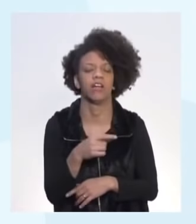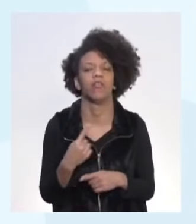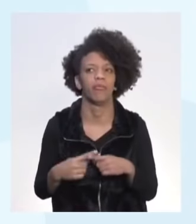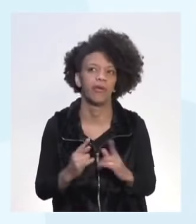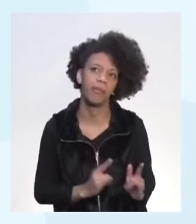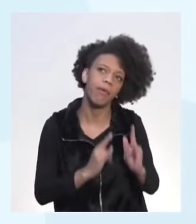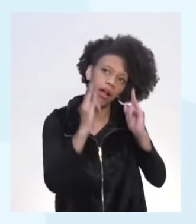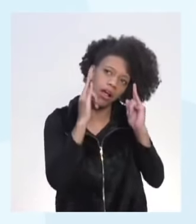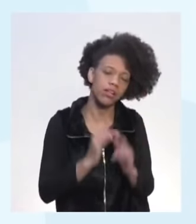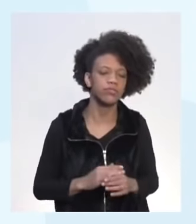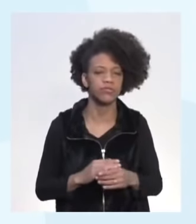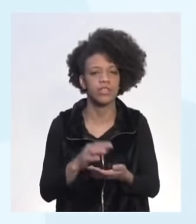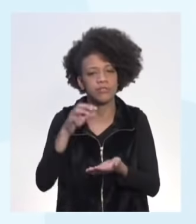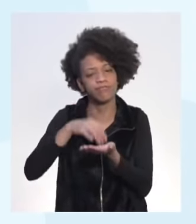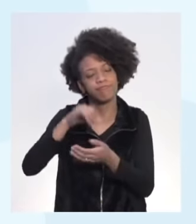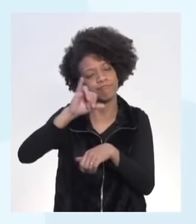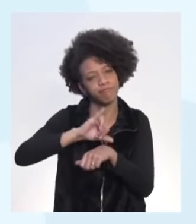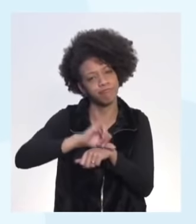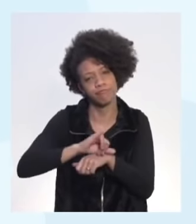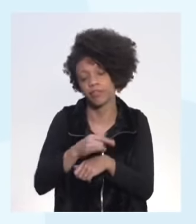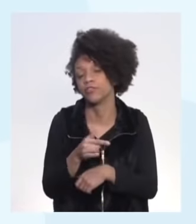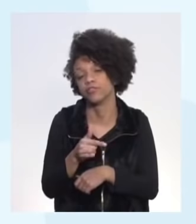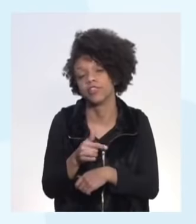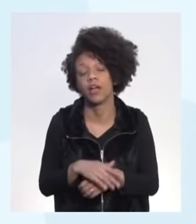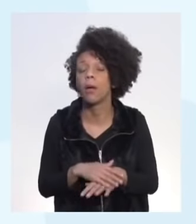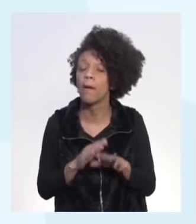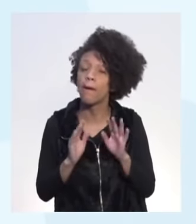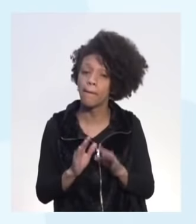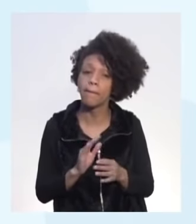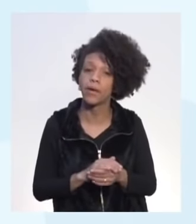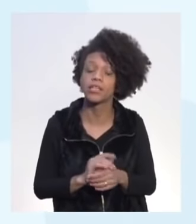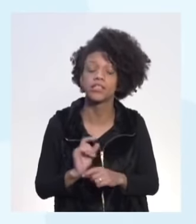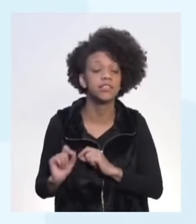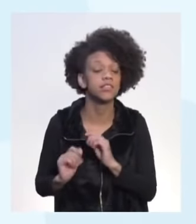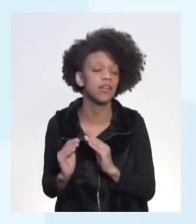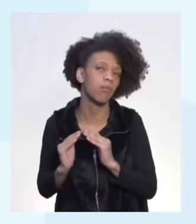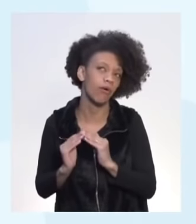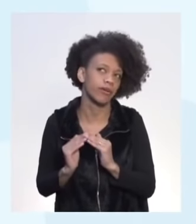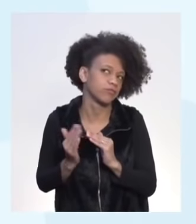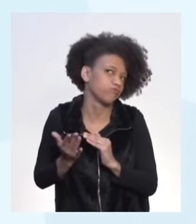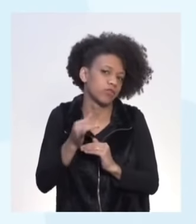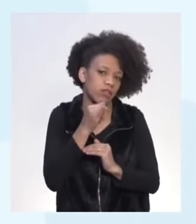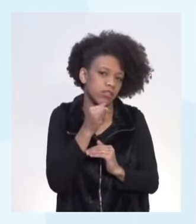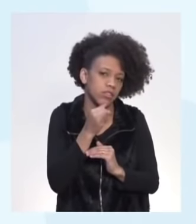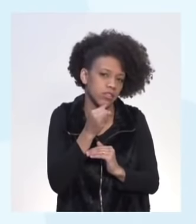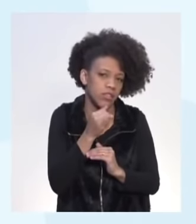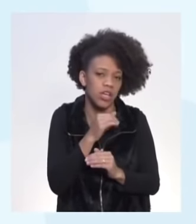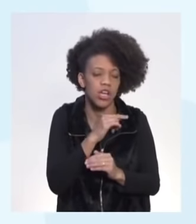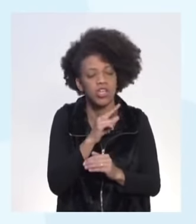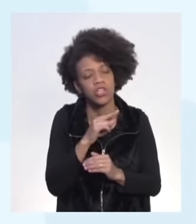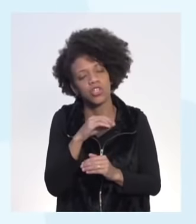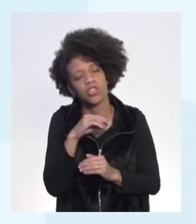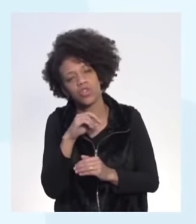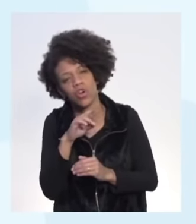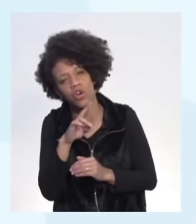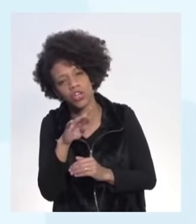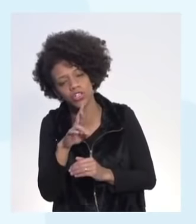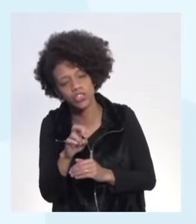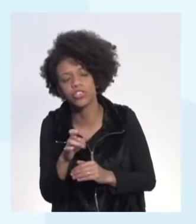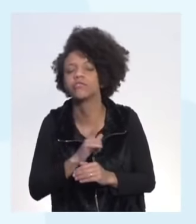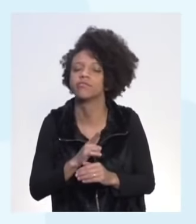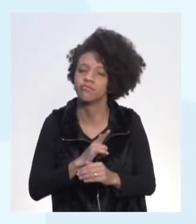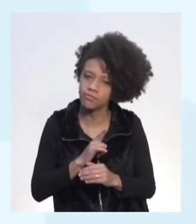prédio, cidade, então, né, não tem. Agora, quem mora, de repente, na Zona Norte, nós temos alguns lugares que é